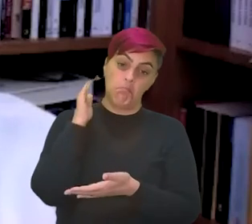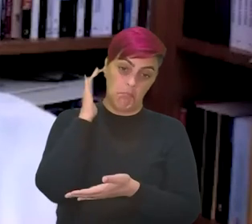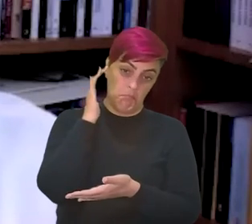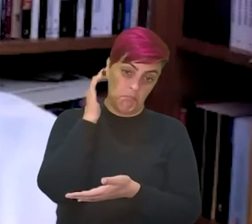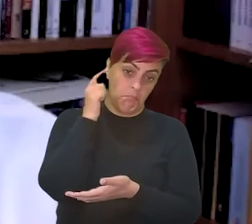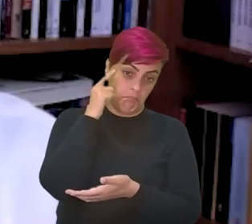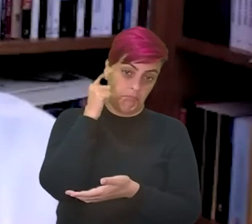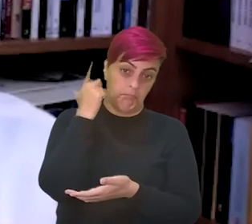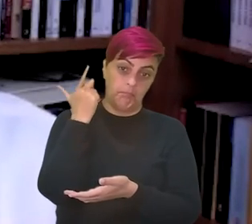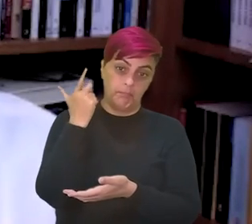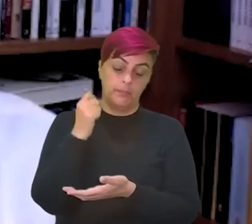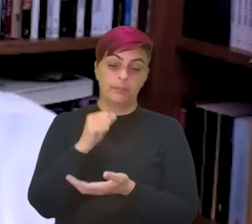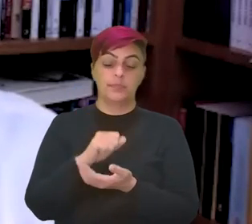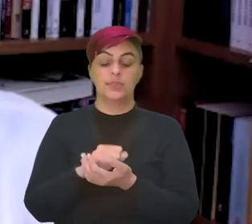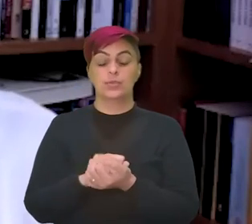eu acredito que